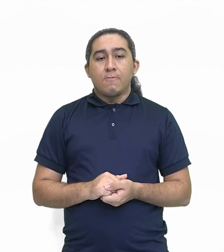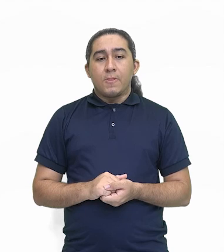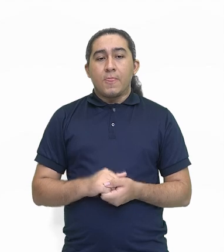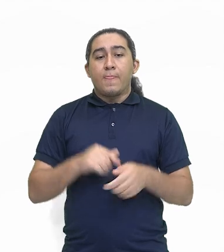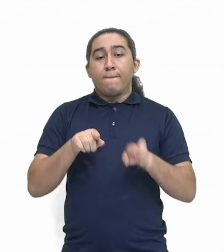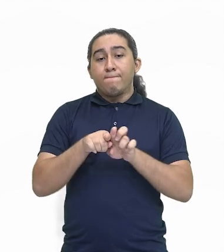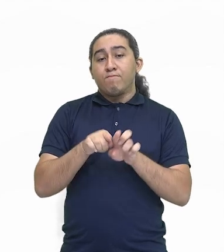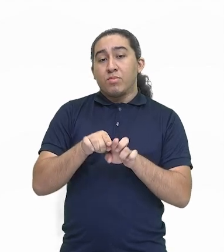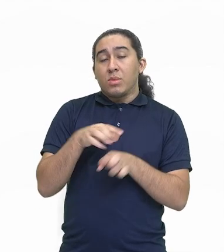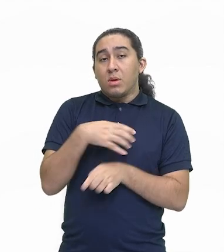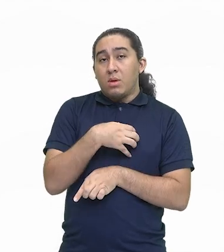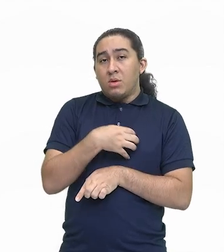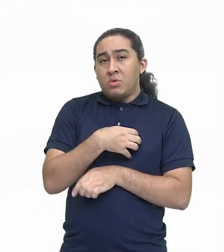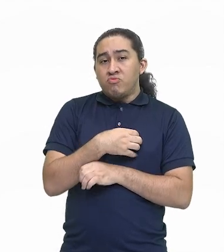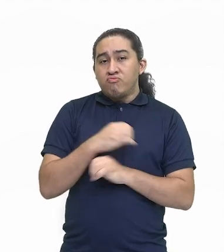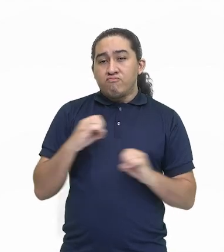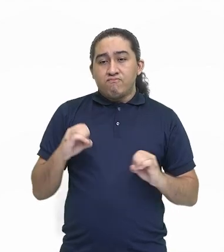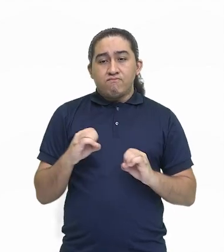sem razão.